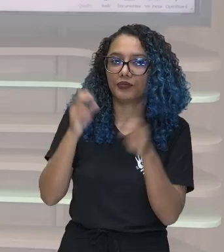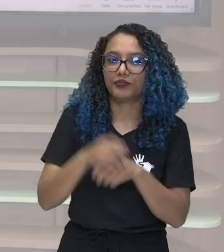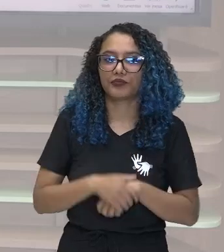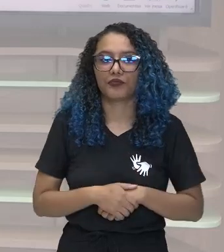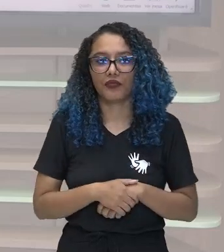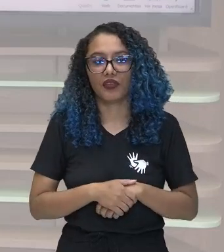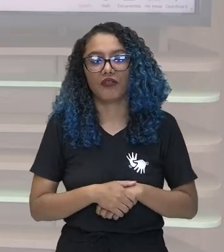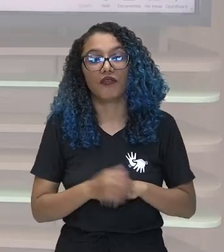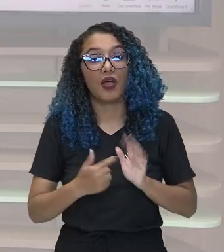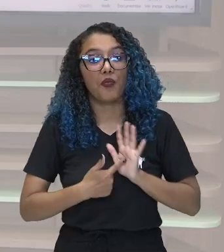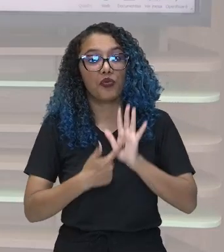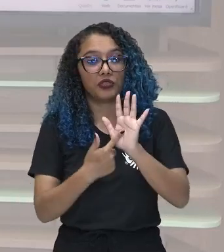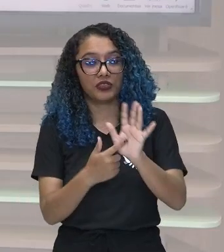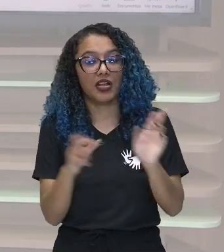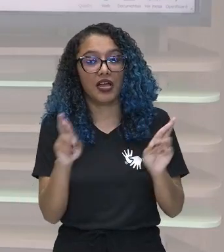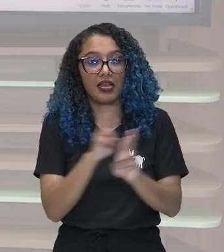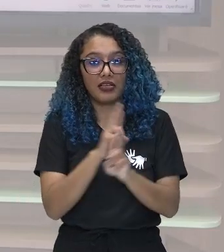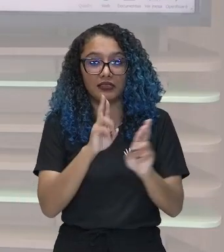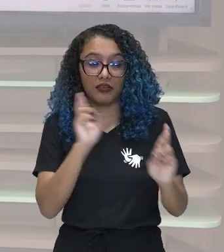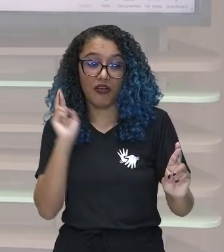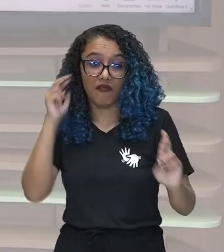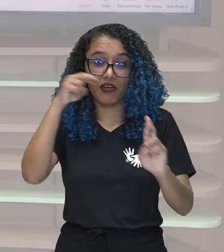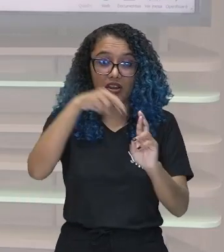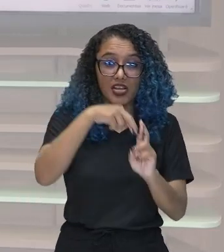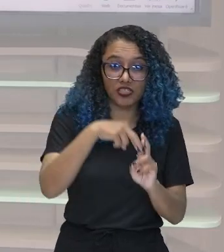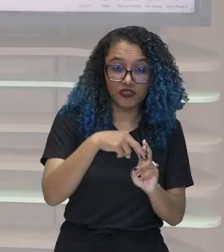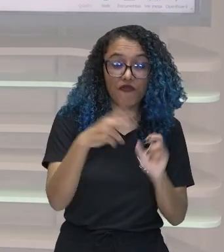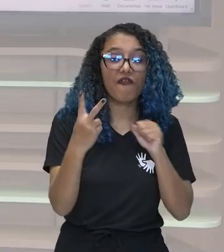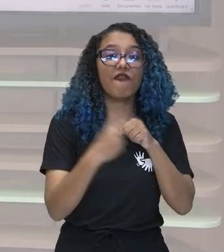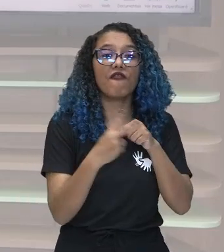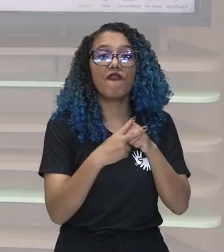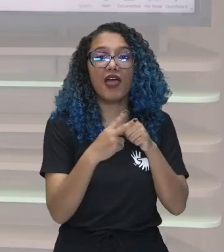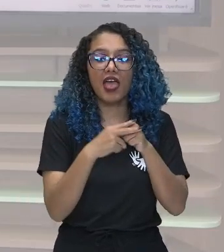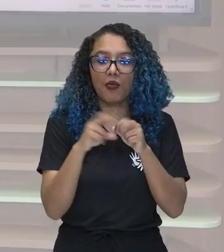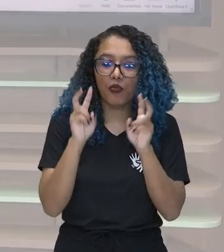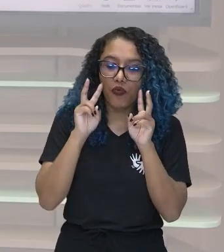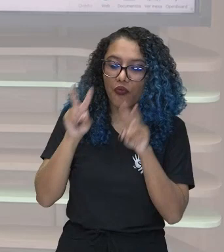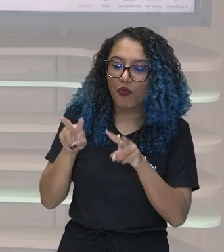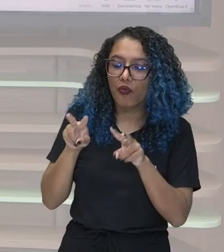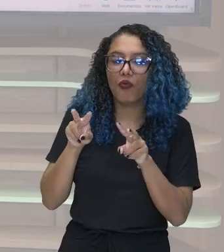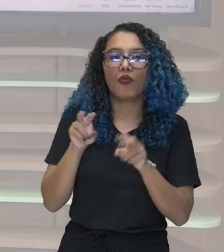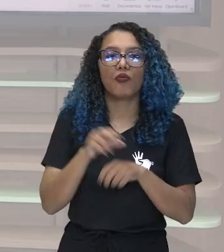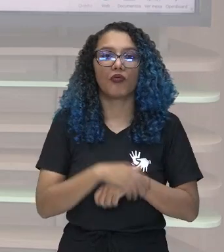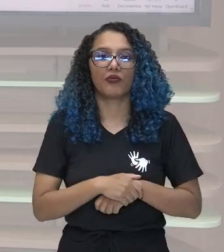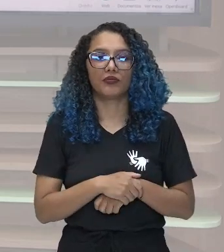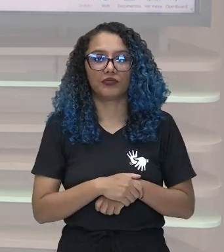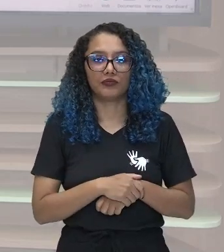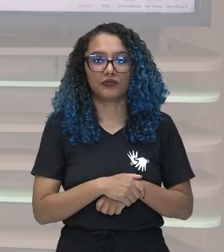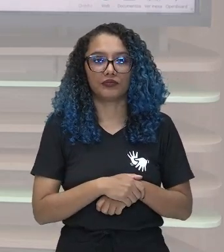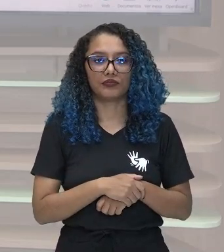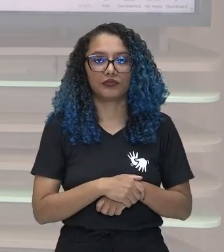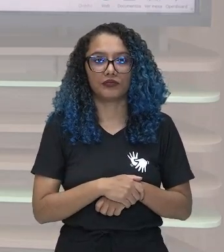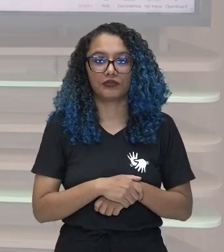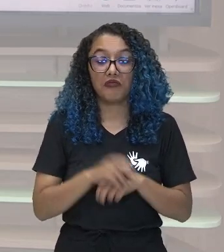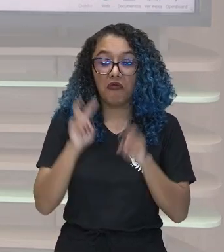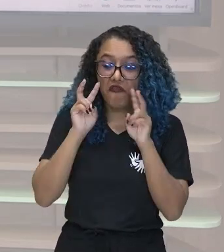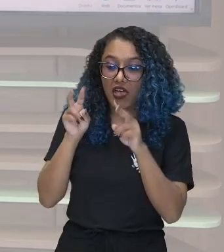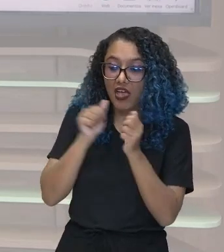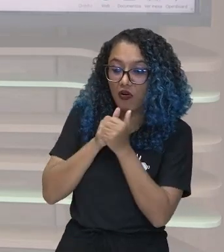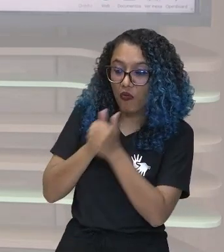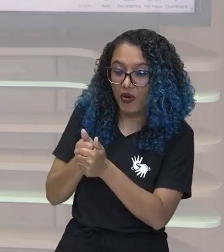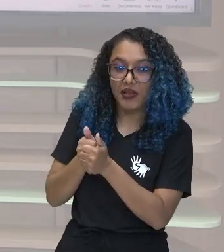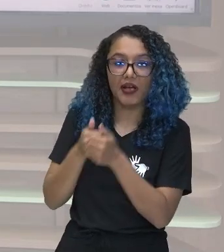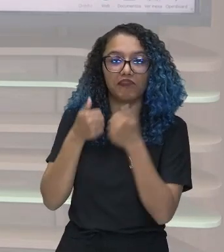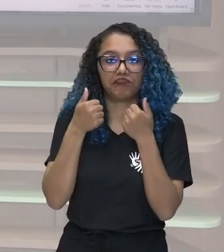indicar essa relação com o verbo, não com o nome, o resgate. Ok? Muito bem. Então,